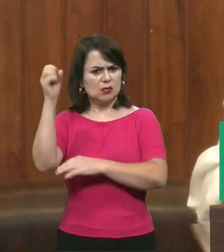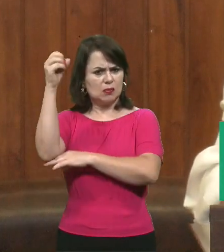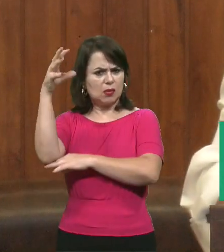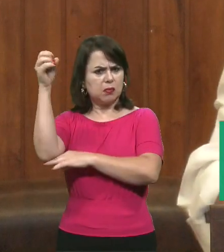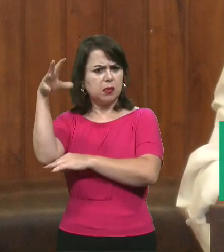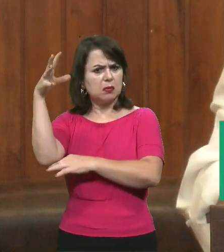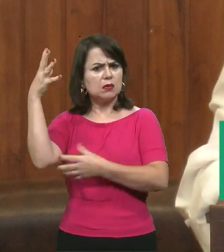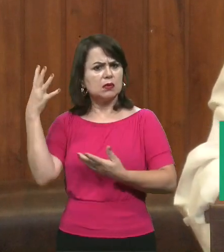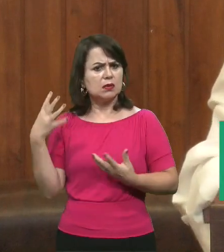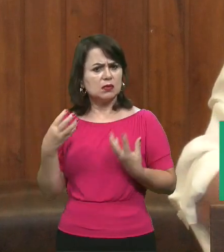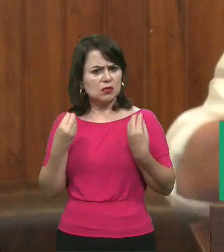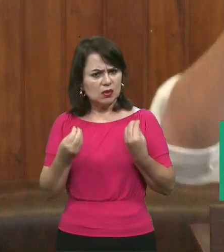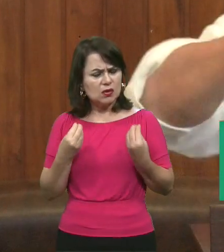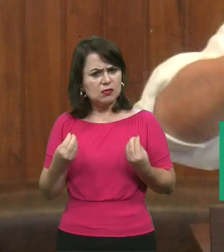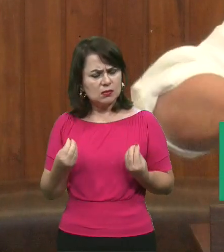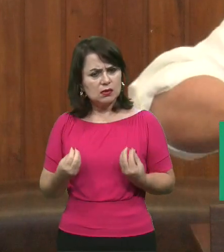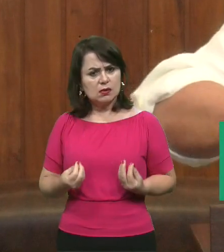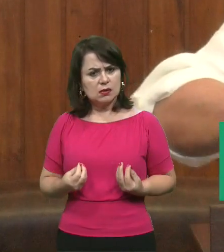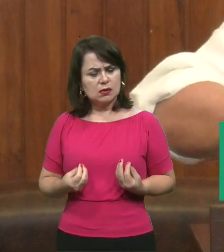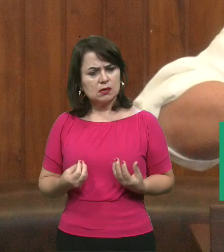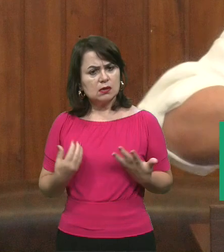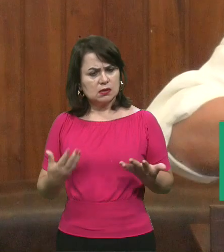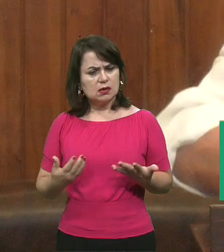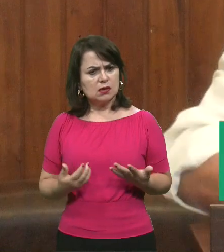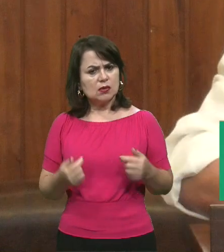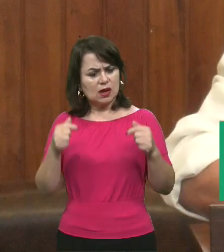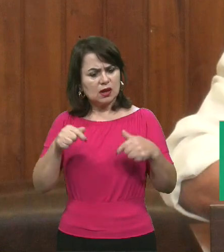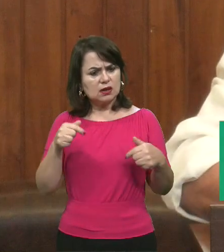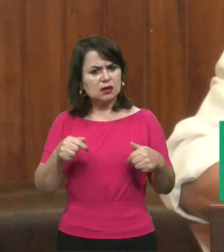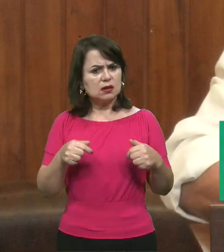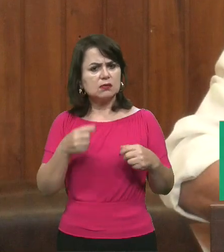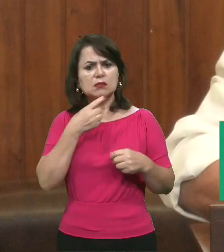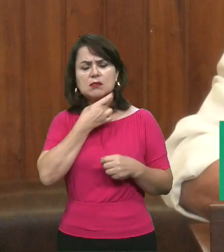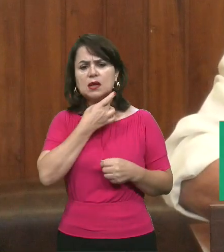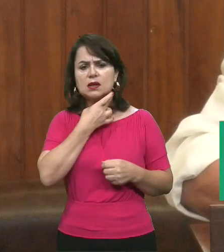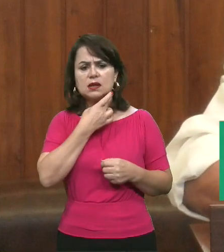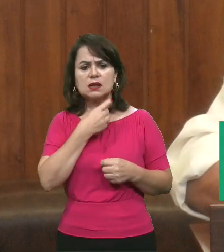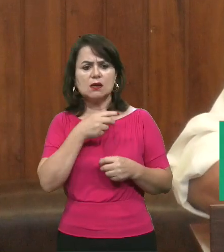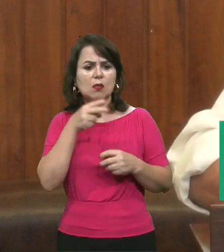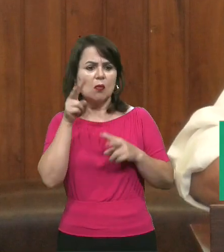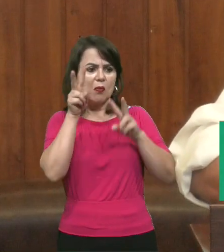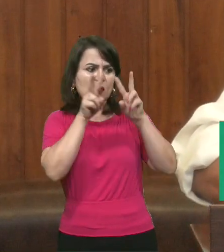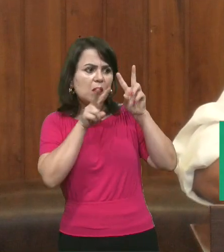na casa do Big Brother. Vai ser menos vigiada que aqui. Entendeu?